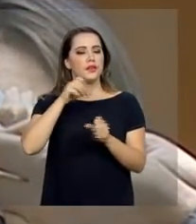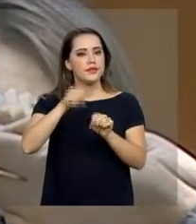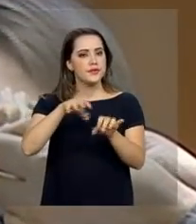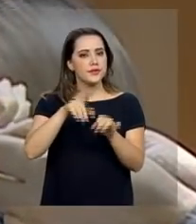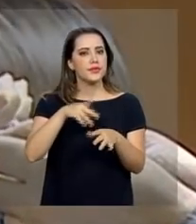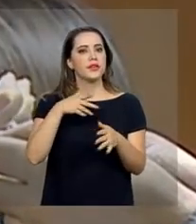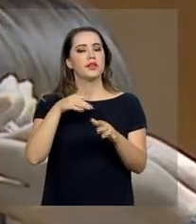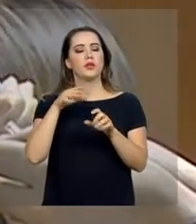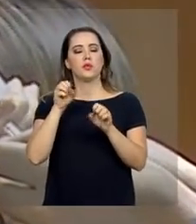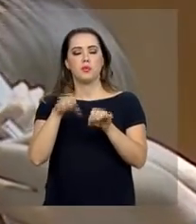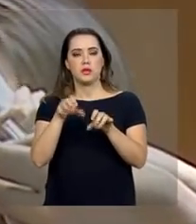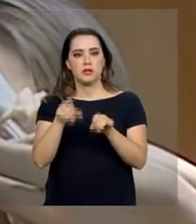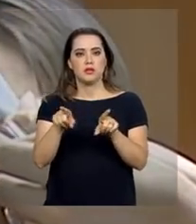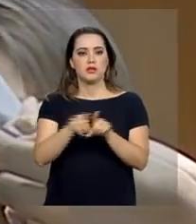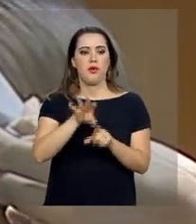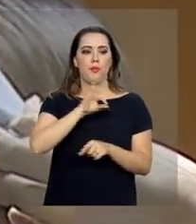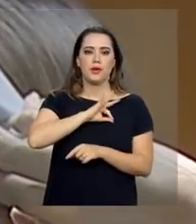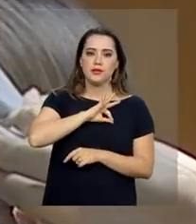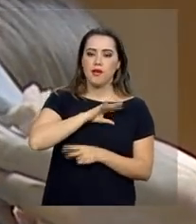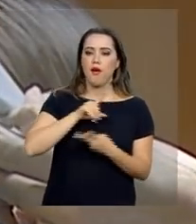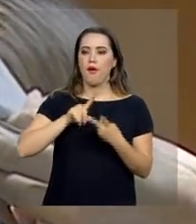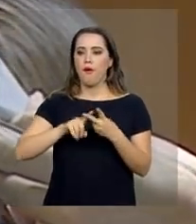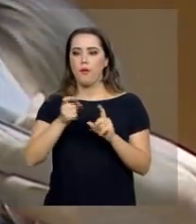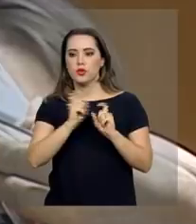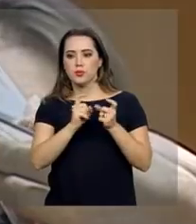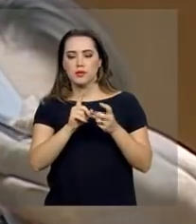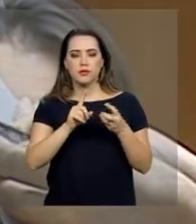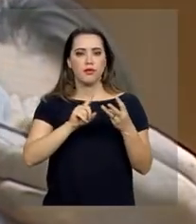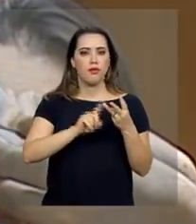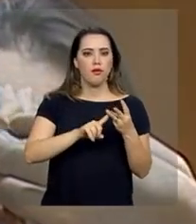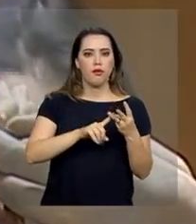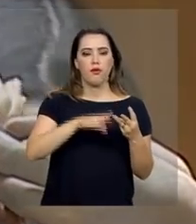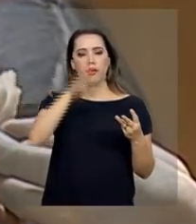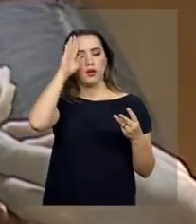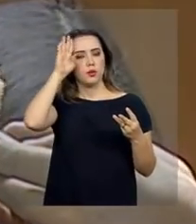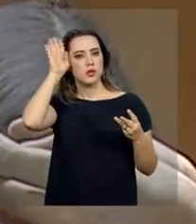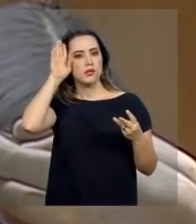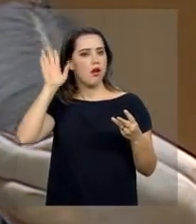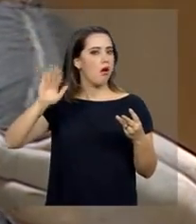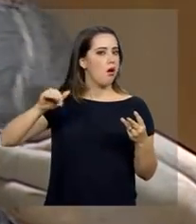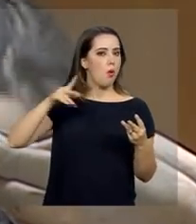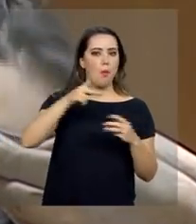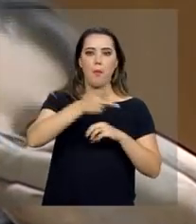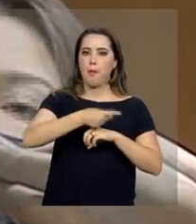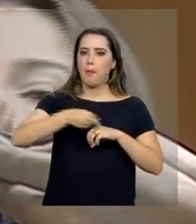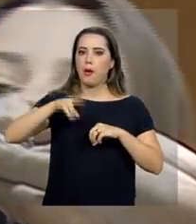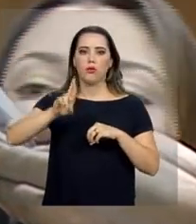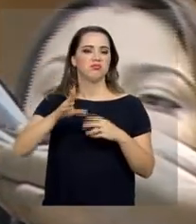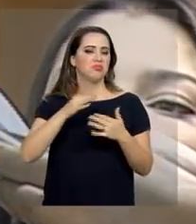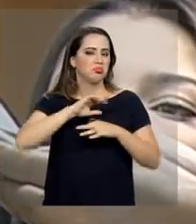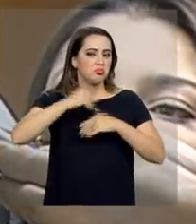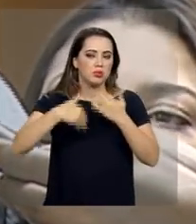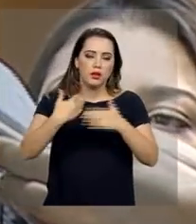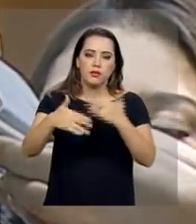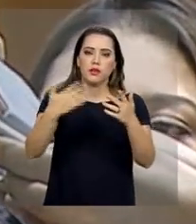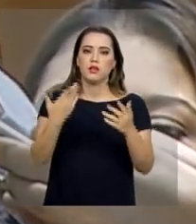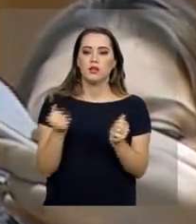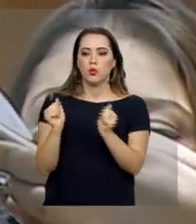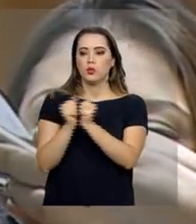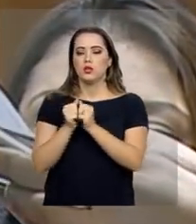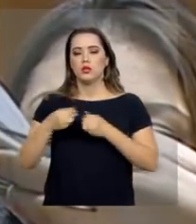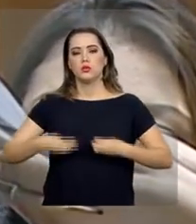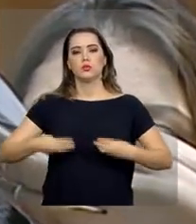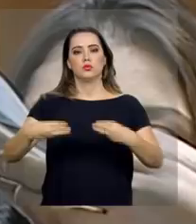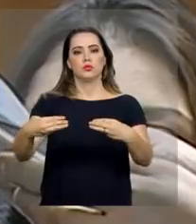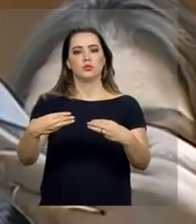segurança técnicos gestores em segurança em nível de graduação pós-graduação e doutorado pois bem com essa parceria com o mec nós vamos